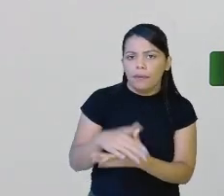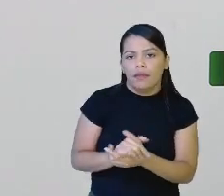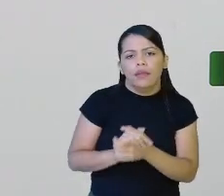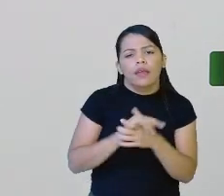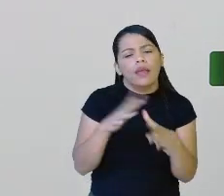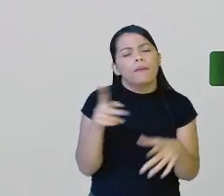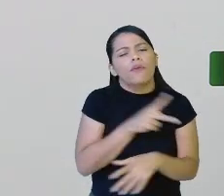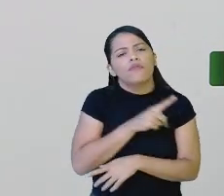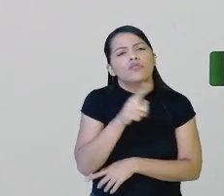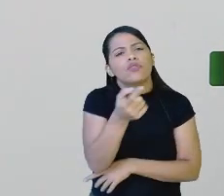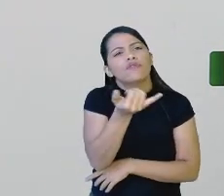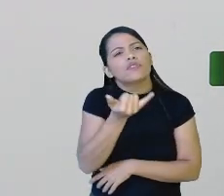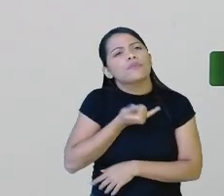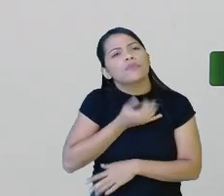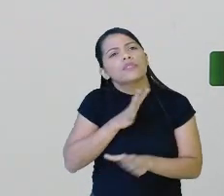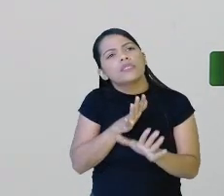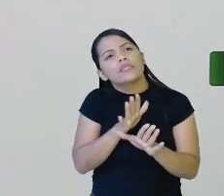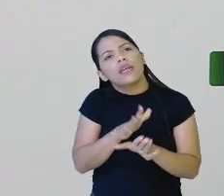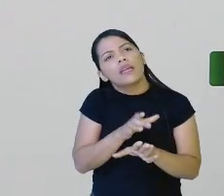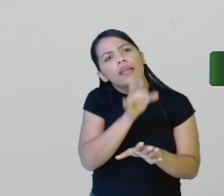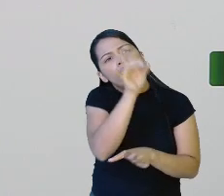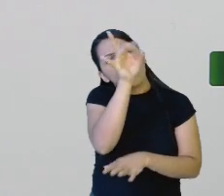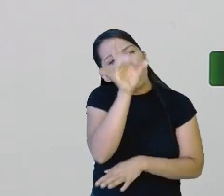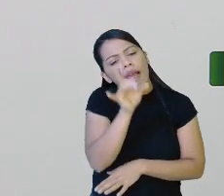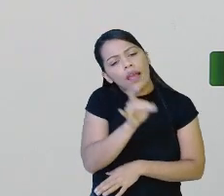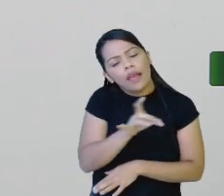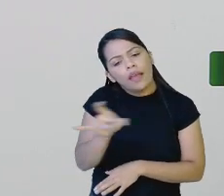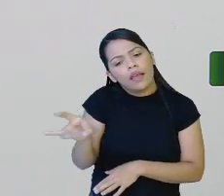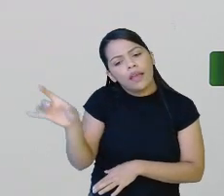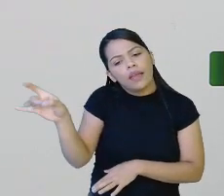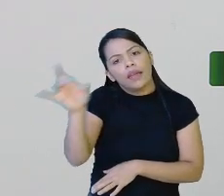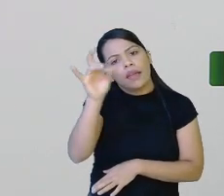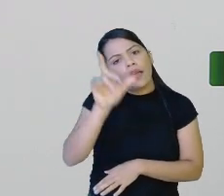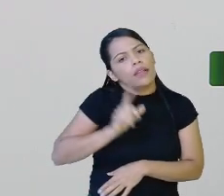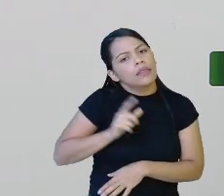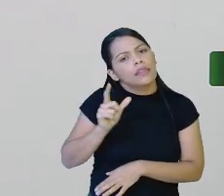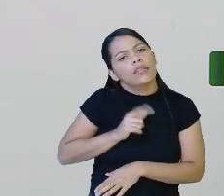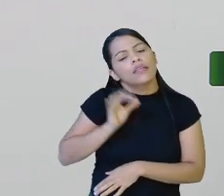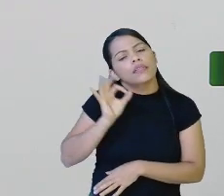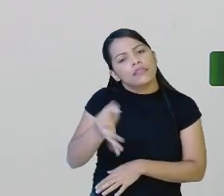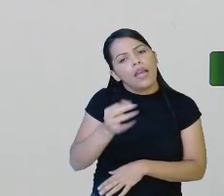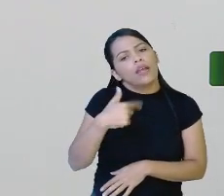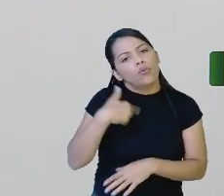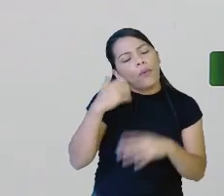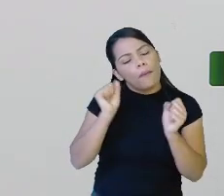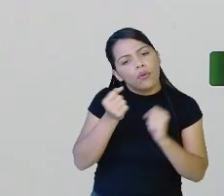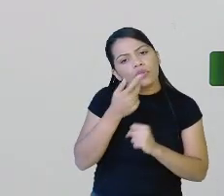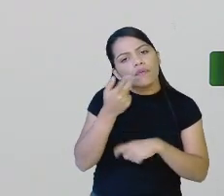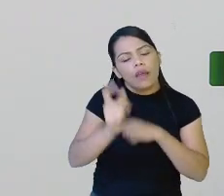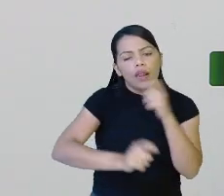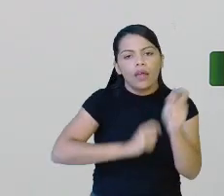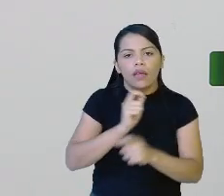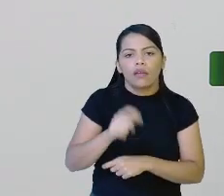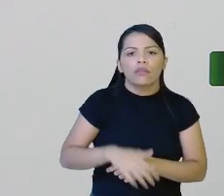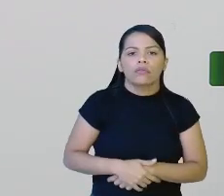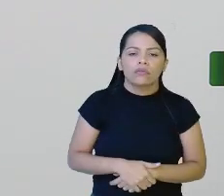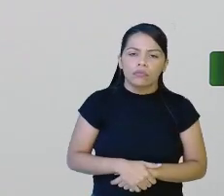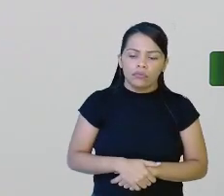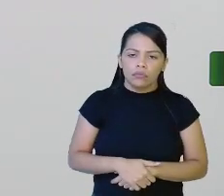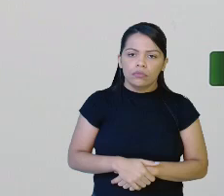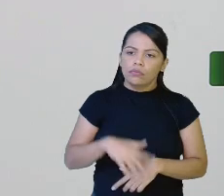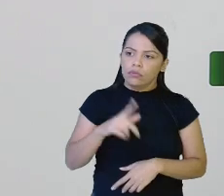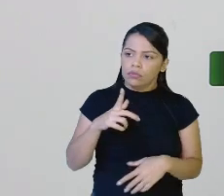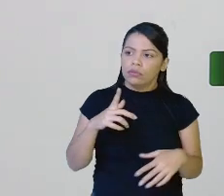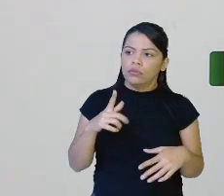me dizer que cada lado desse mede 2 centímetros? Com certeza. Eu poderia fazer essa